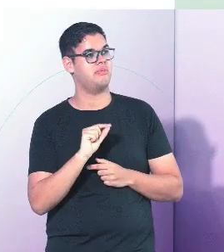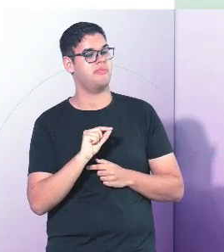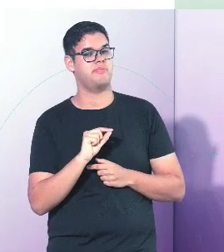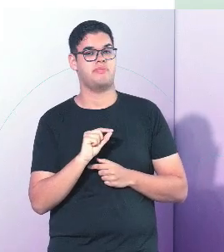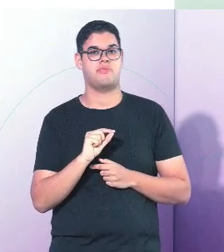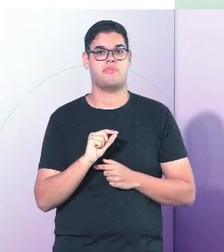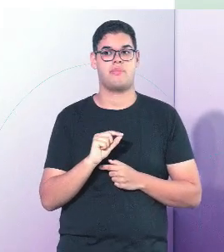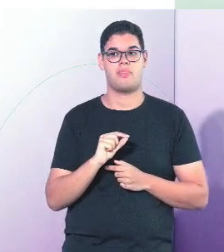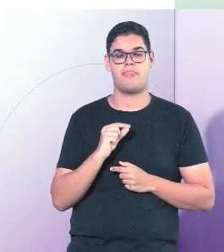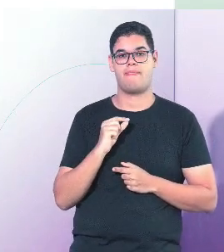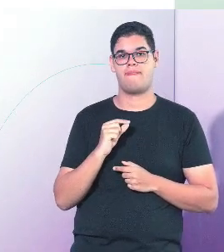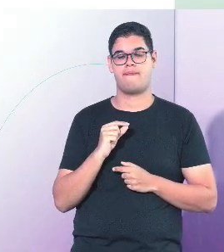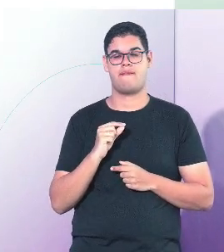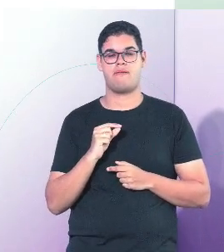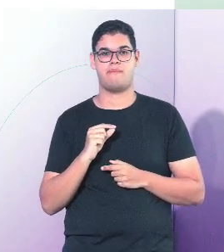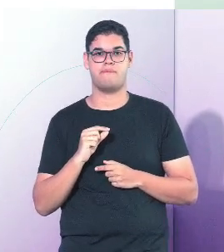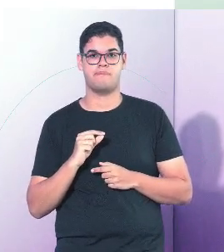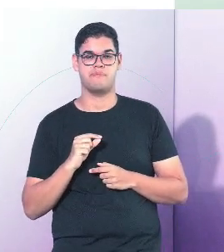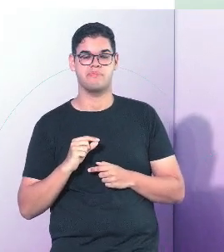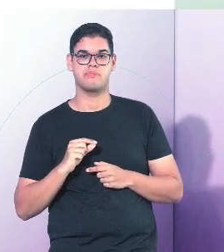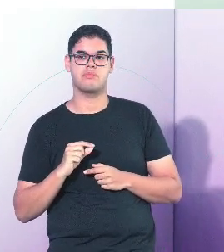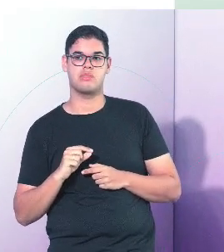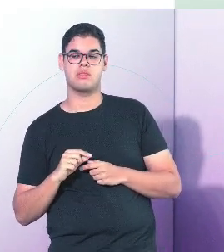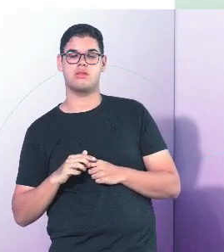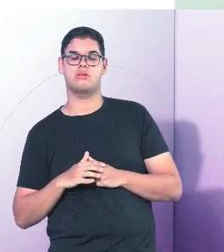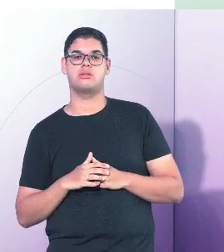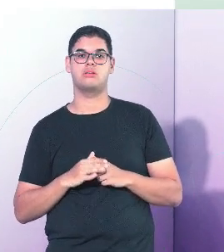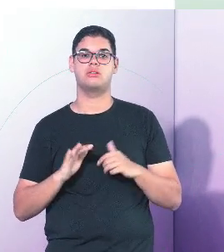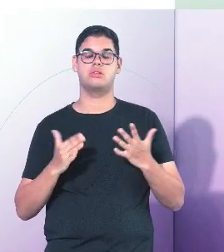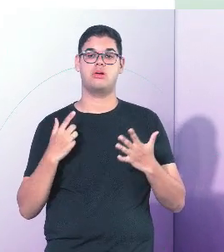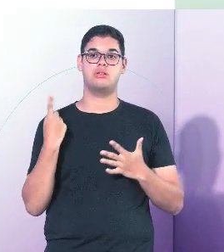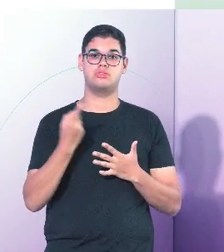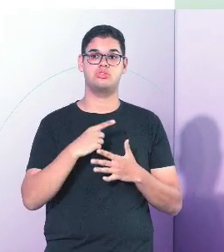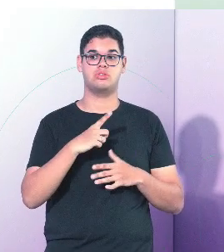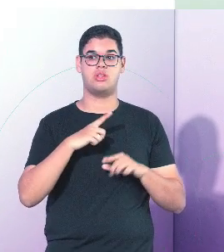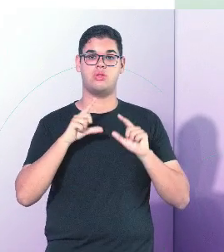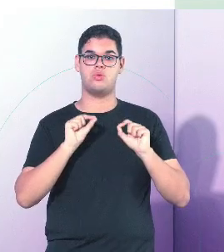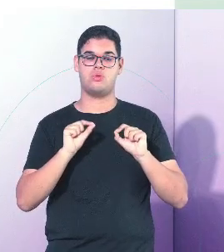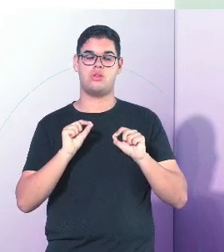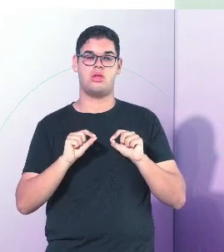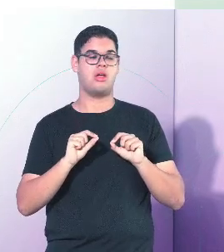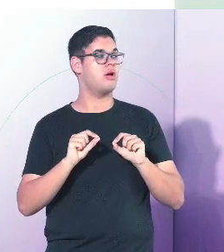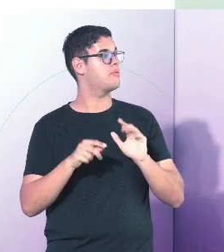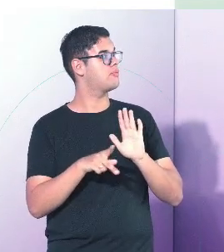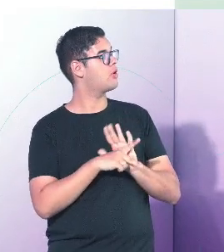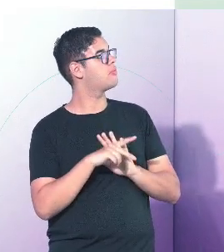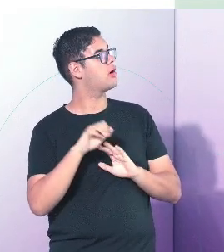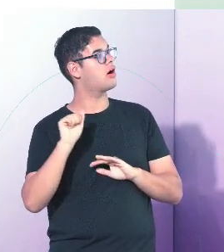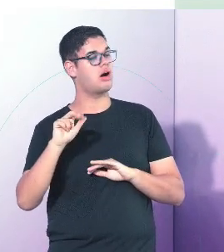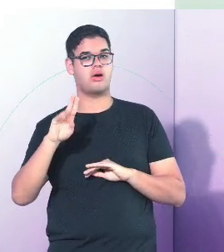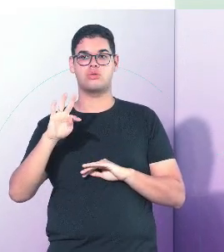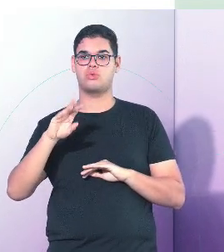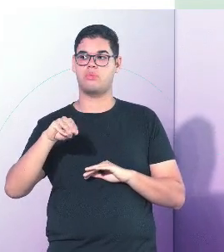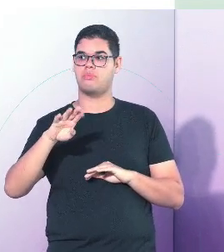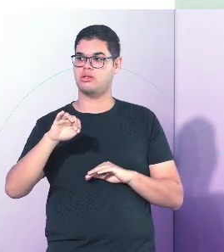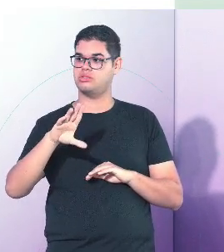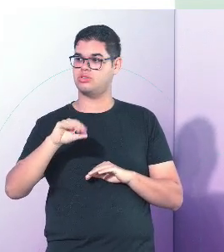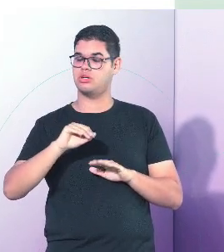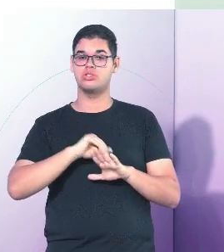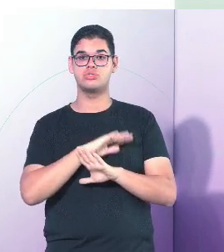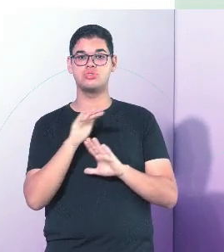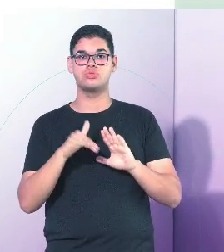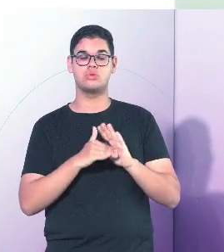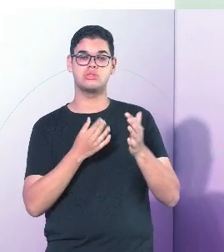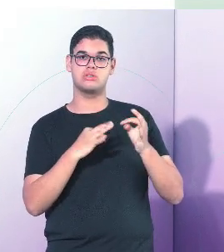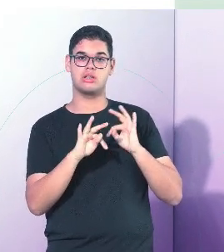gente está falando da cobertura através das operadoras de saúde, a gente tem a cobertura automática de todos os tratamentos usados